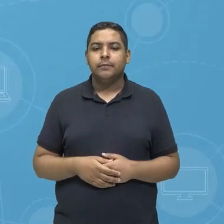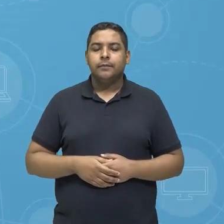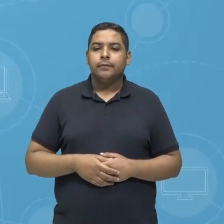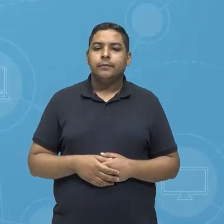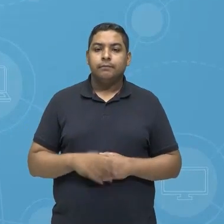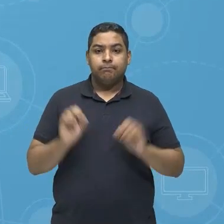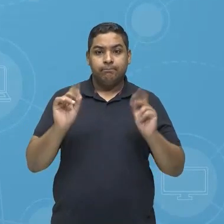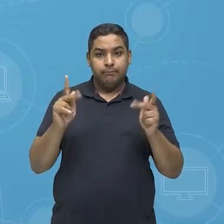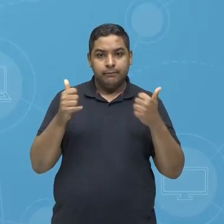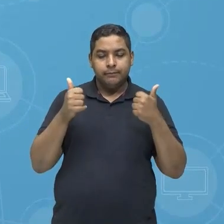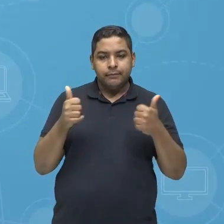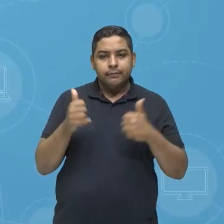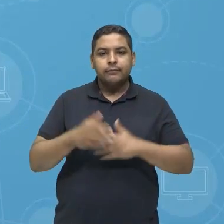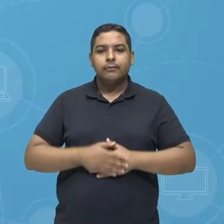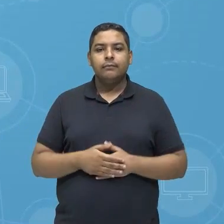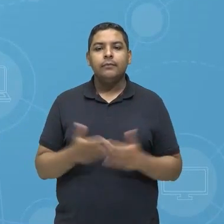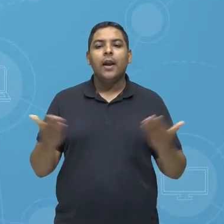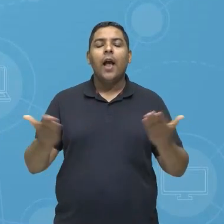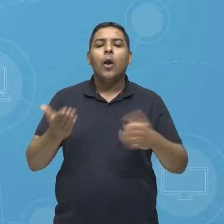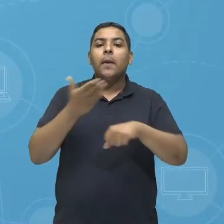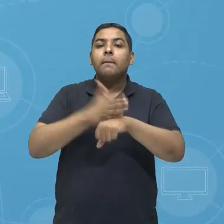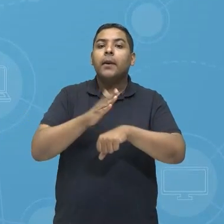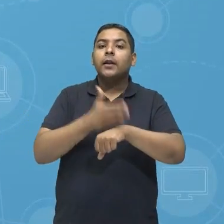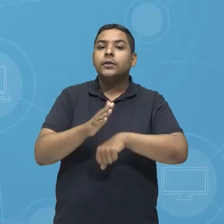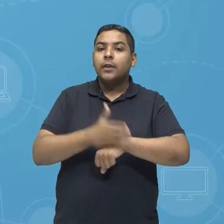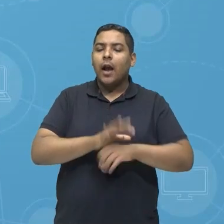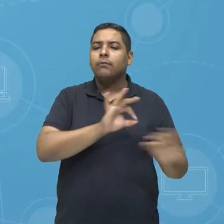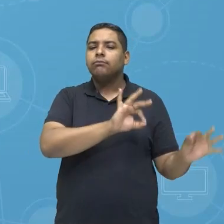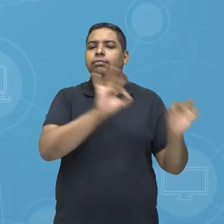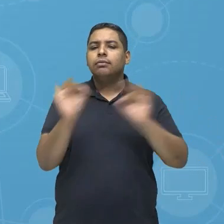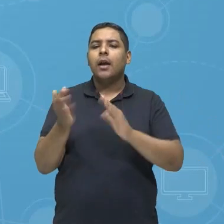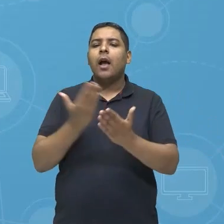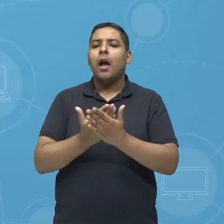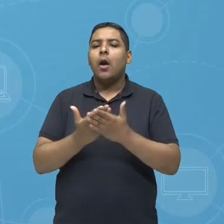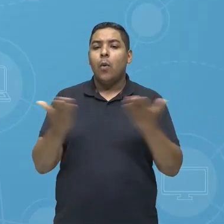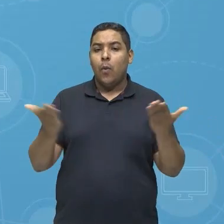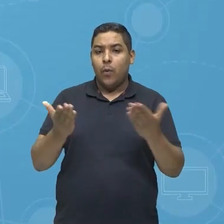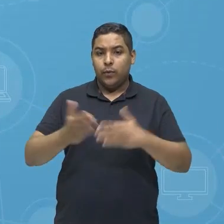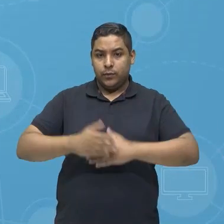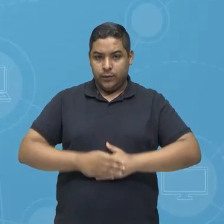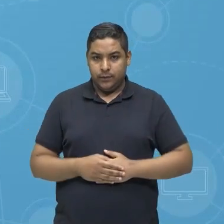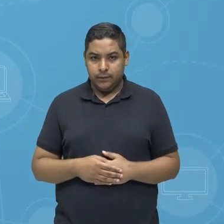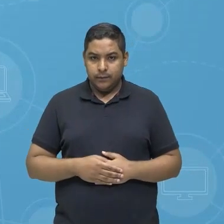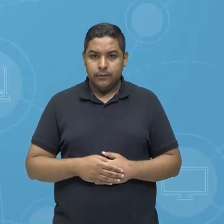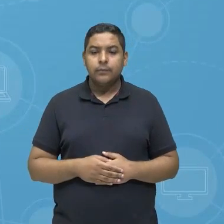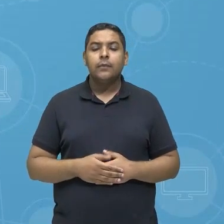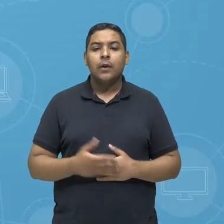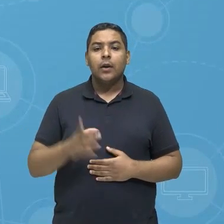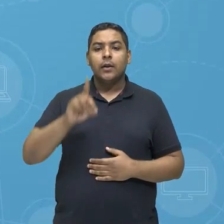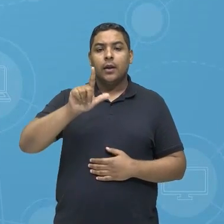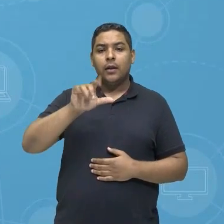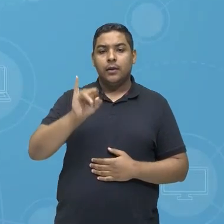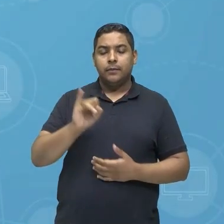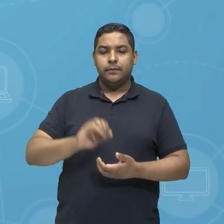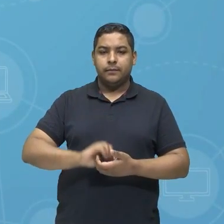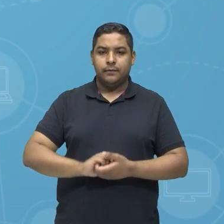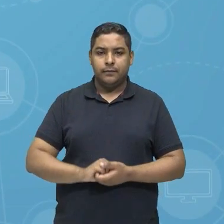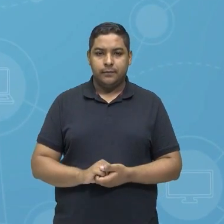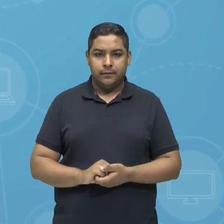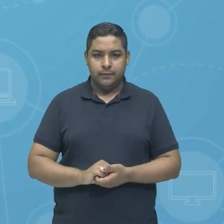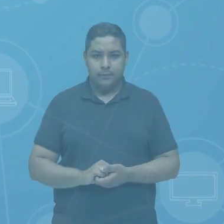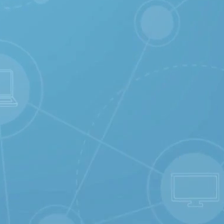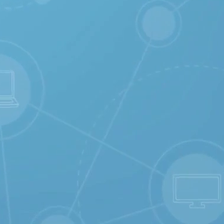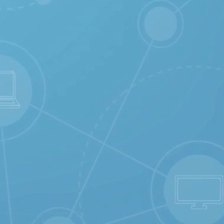conheçam. Certo, gente? Vamos colocar em prática, então, o que nós vimos na aula de hoje sobre o modal could. Olha só a nossa DLI.